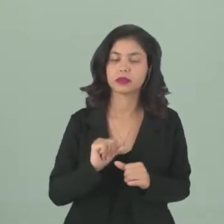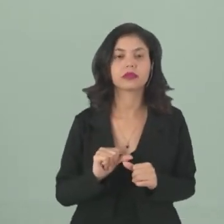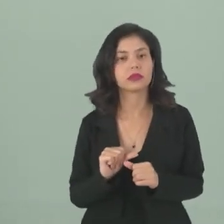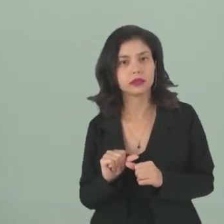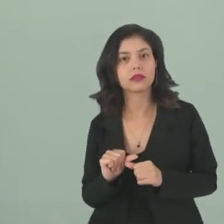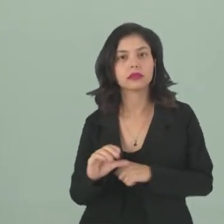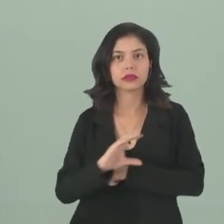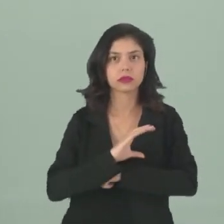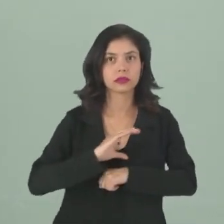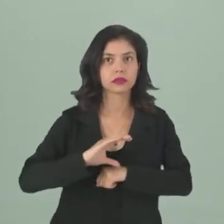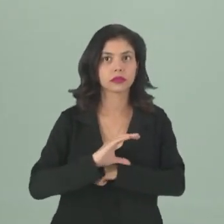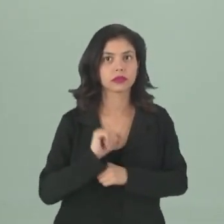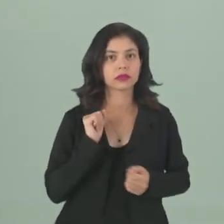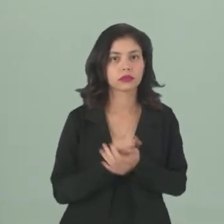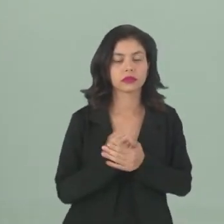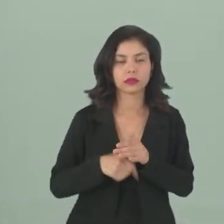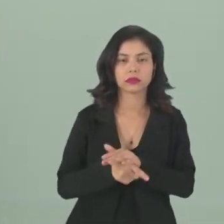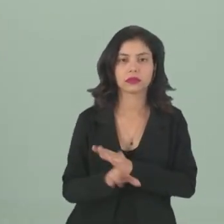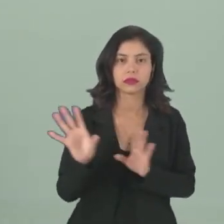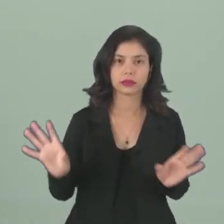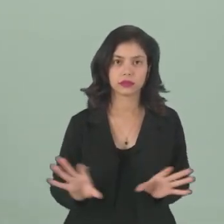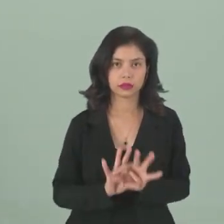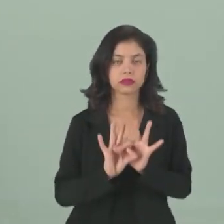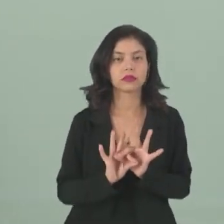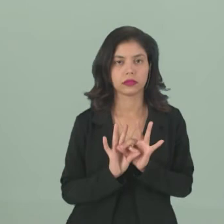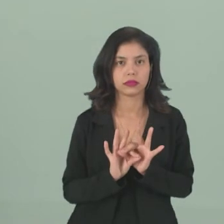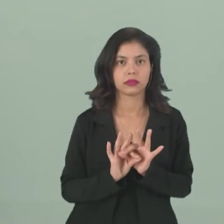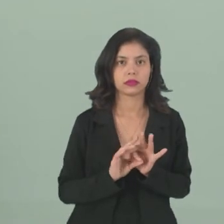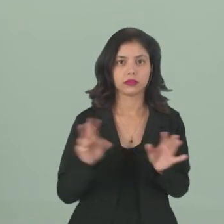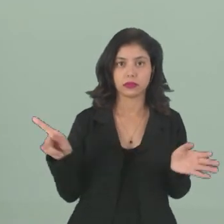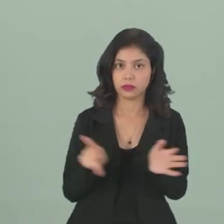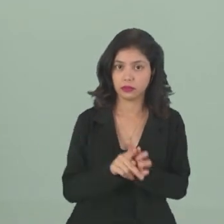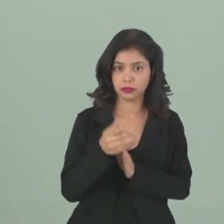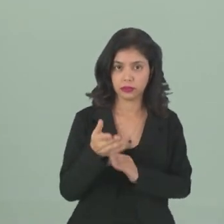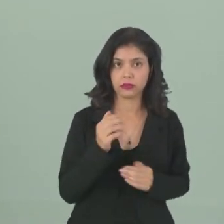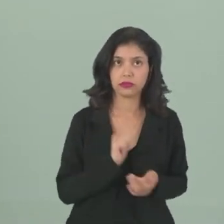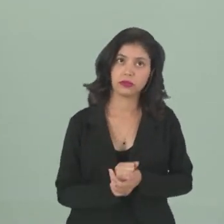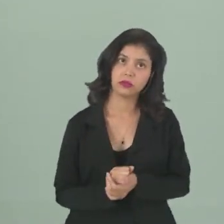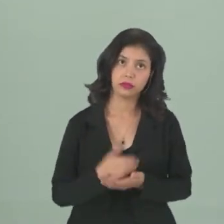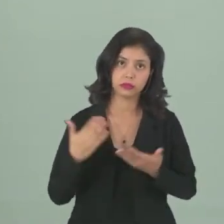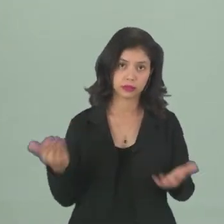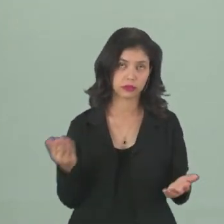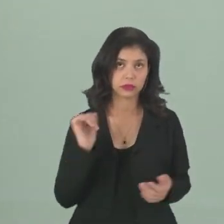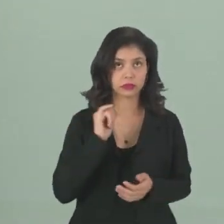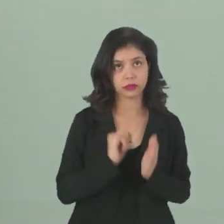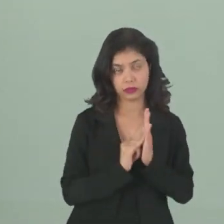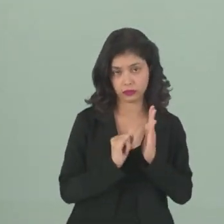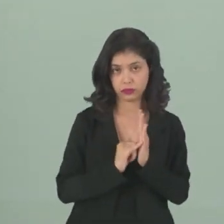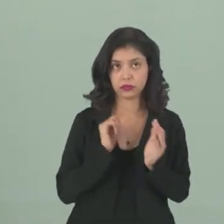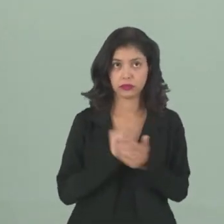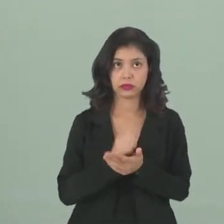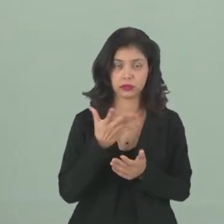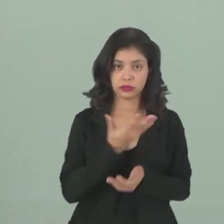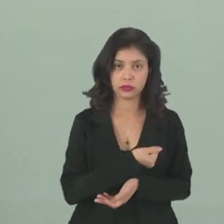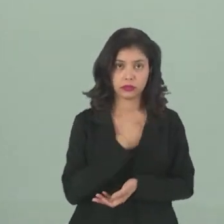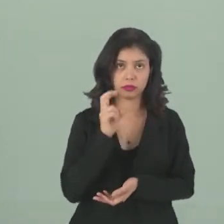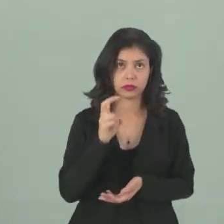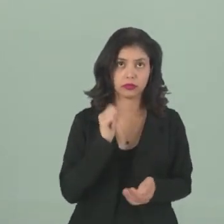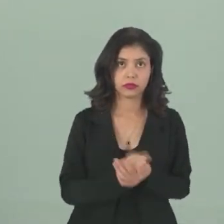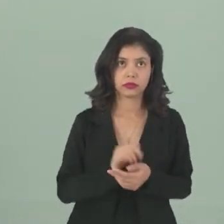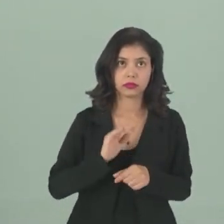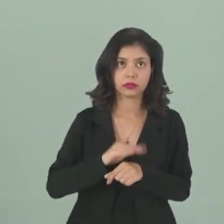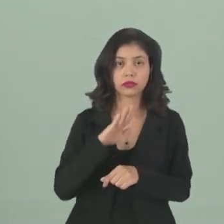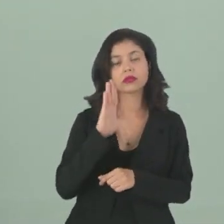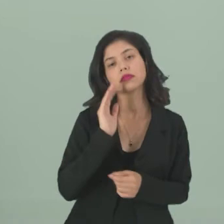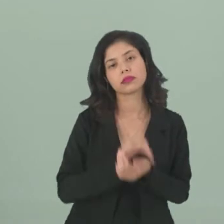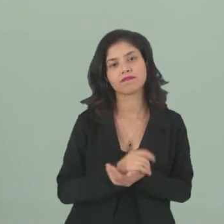à Constituição que deveria entrar em vigor imediatamente. Esse ato institucional número 5, ele foi o mais